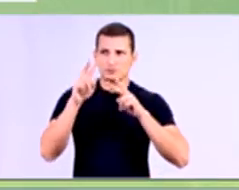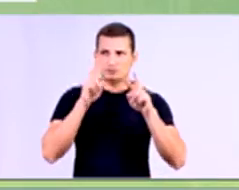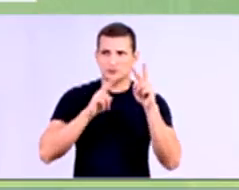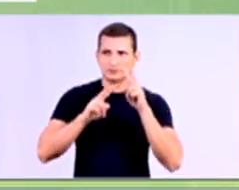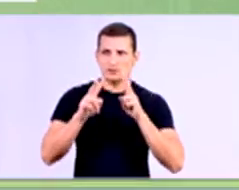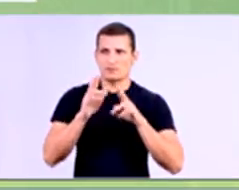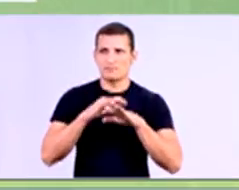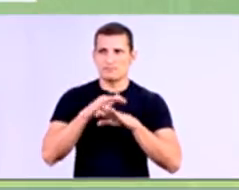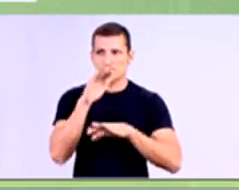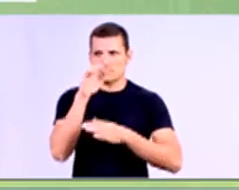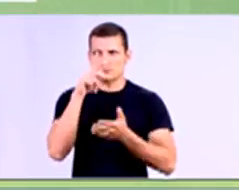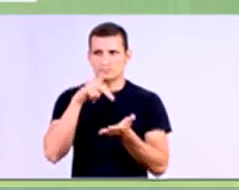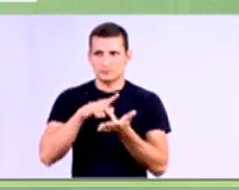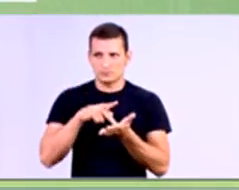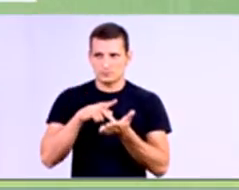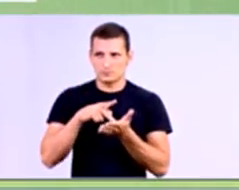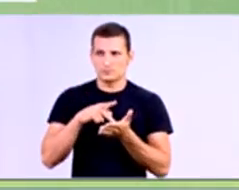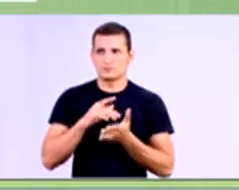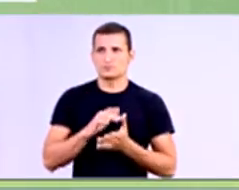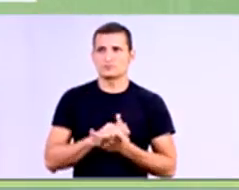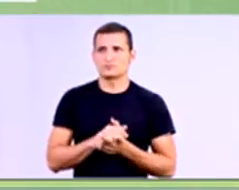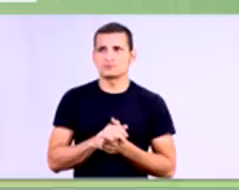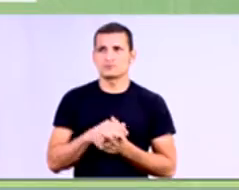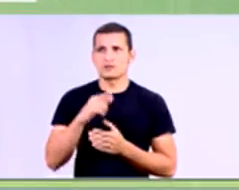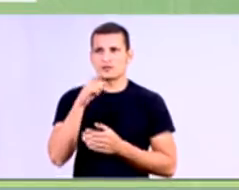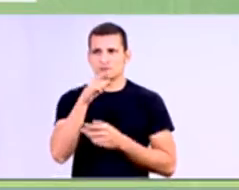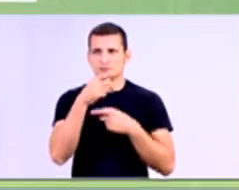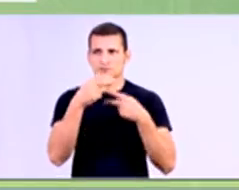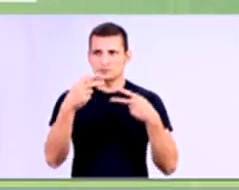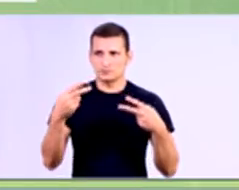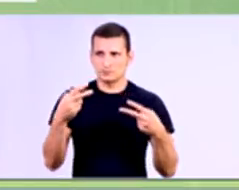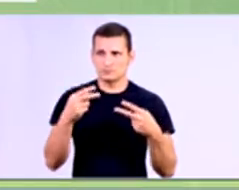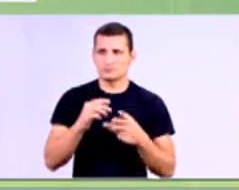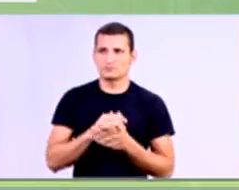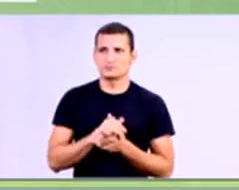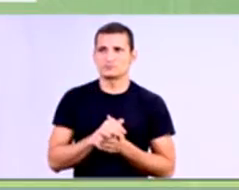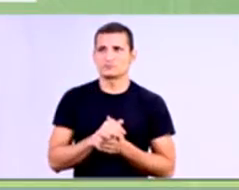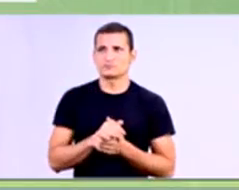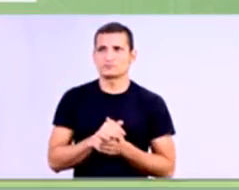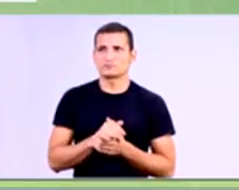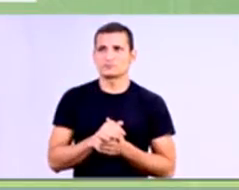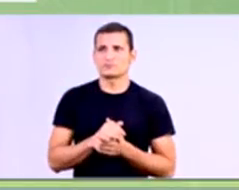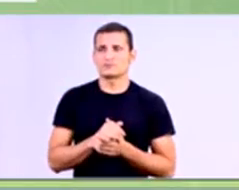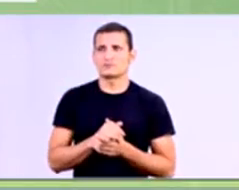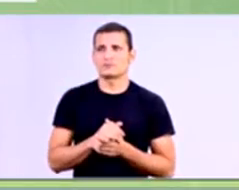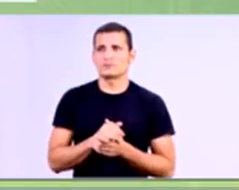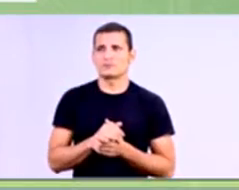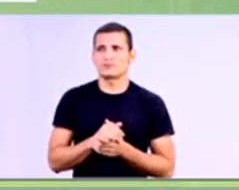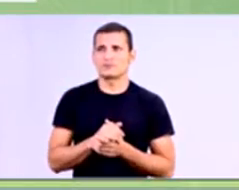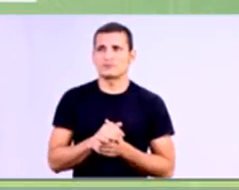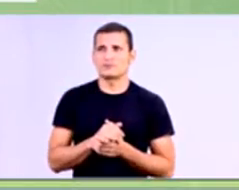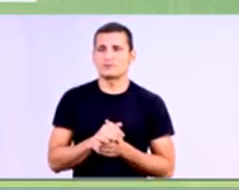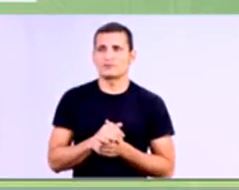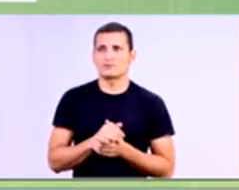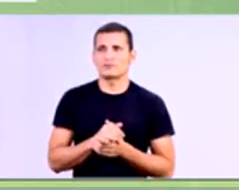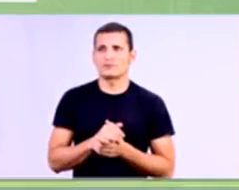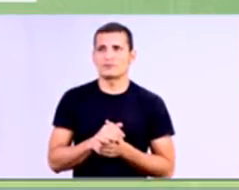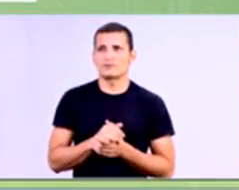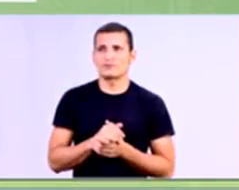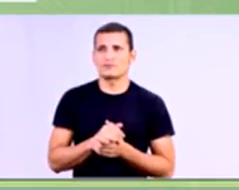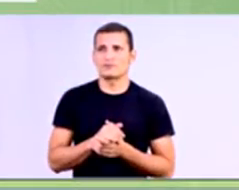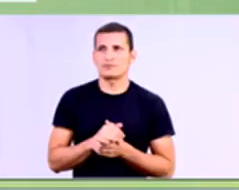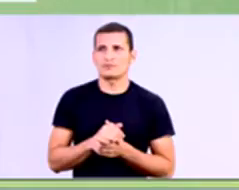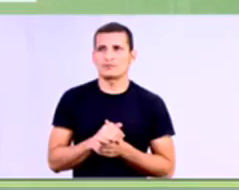mais real o estado desse meu objeto. Então vejam, tem aqui uma dependência direta, né, uma herança.